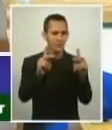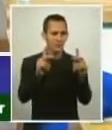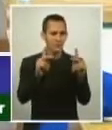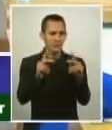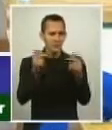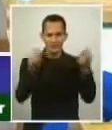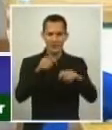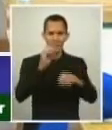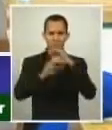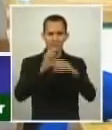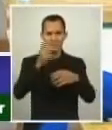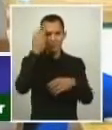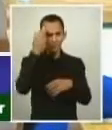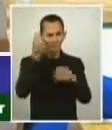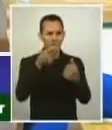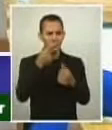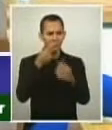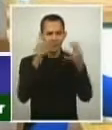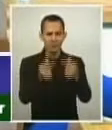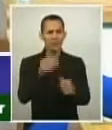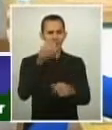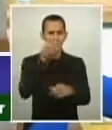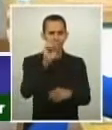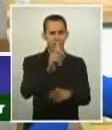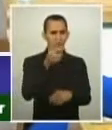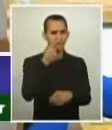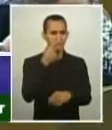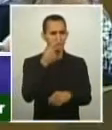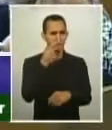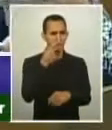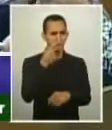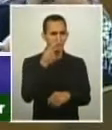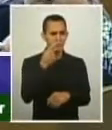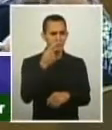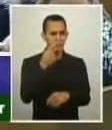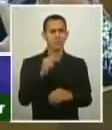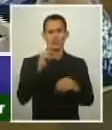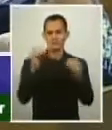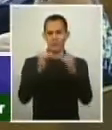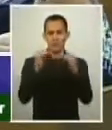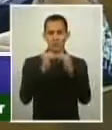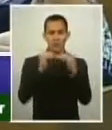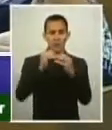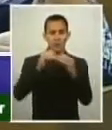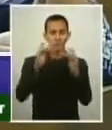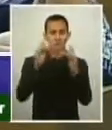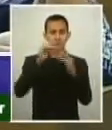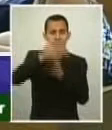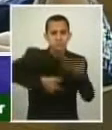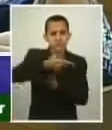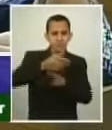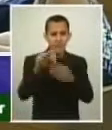agora Comunicação tá não tô falando de qualidade de som não eu tô dizendo de interação Aqui tá tudo em ordem